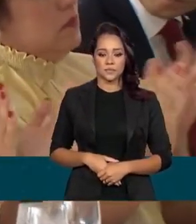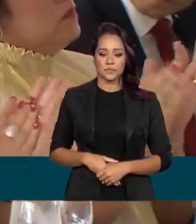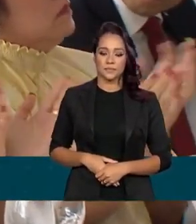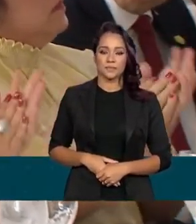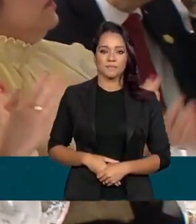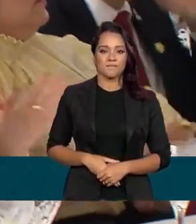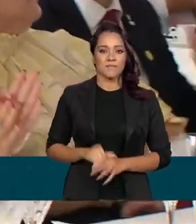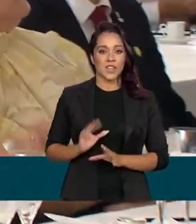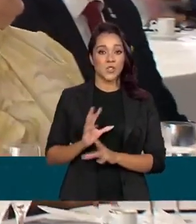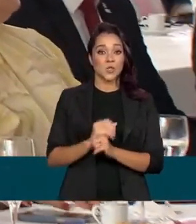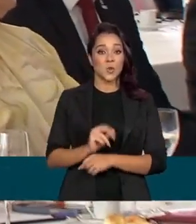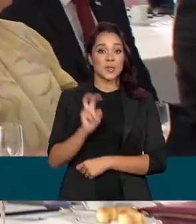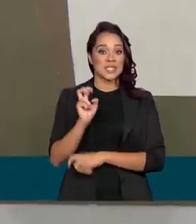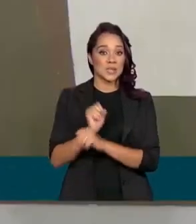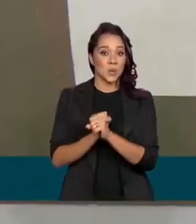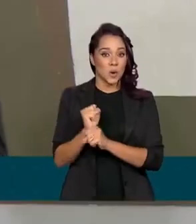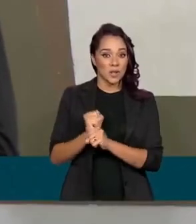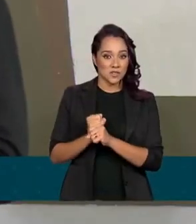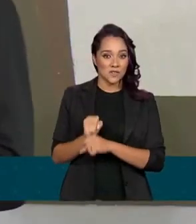Faz